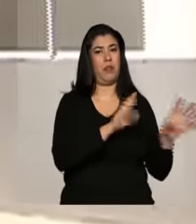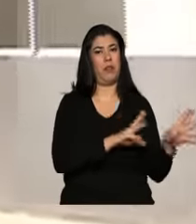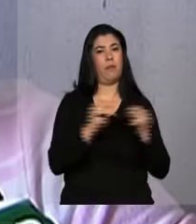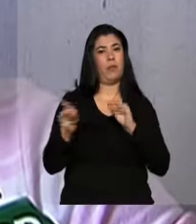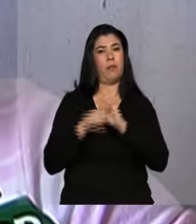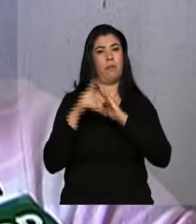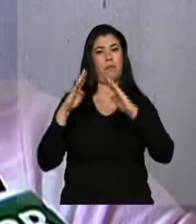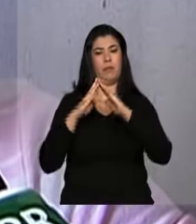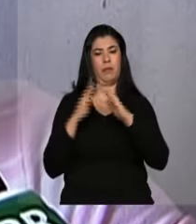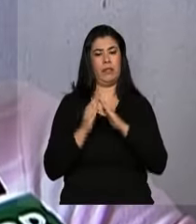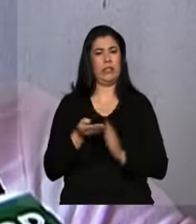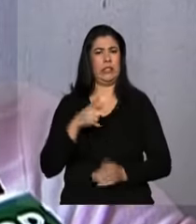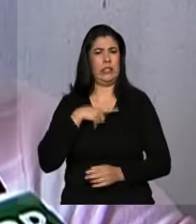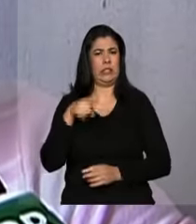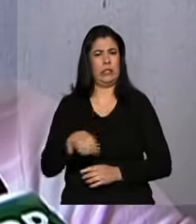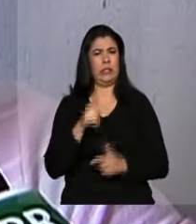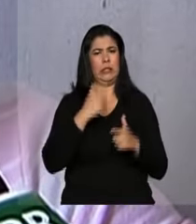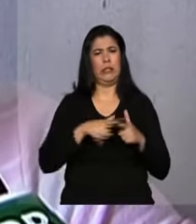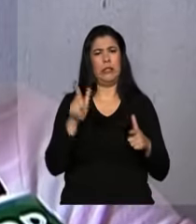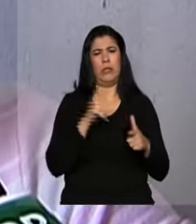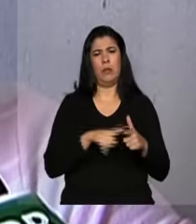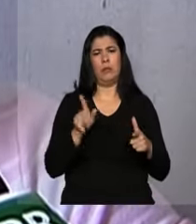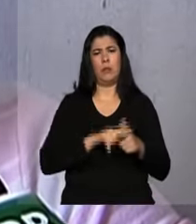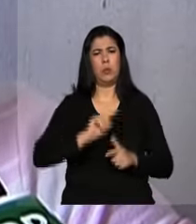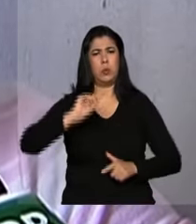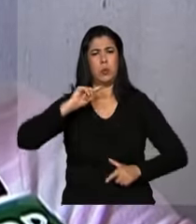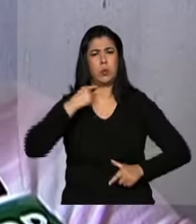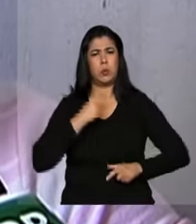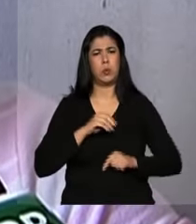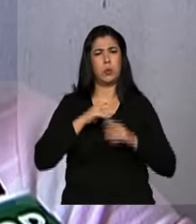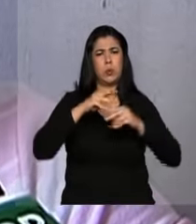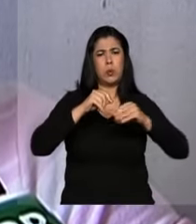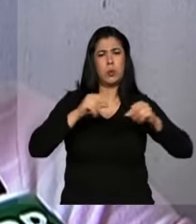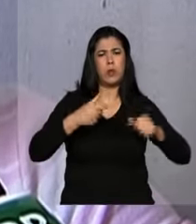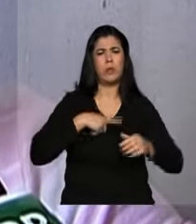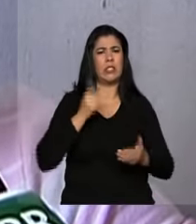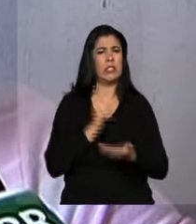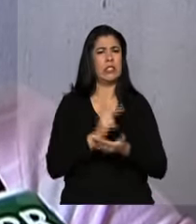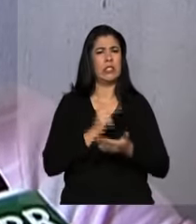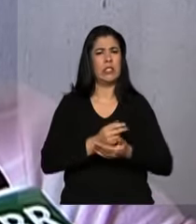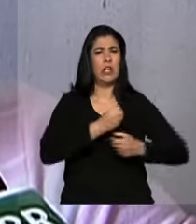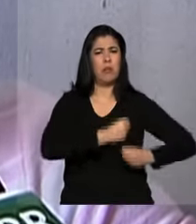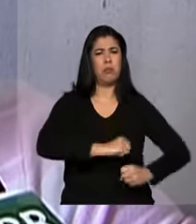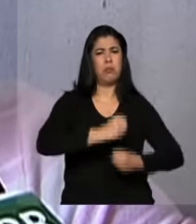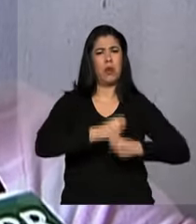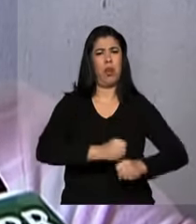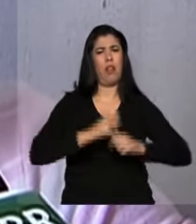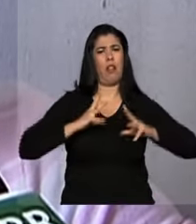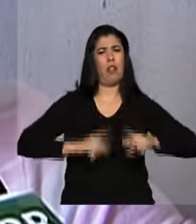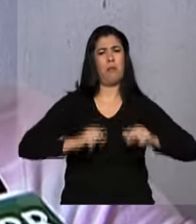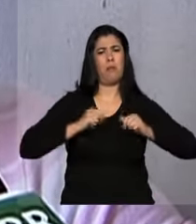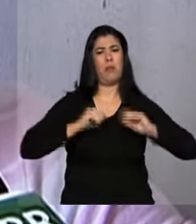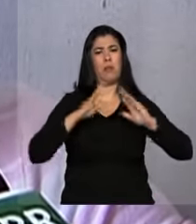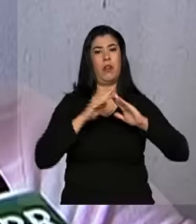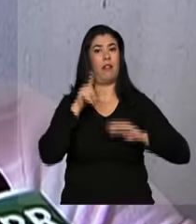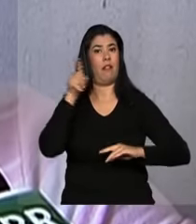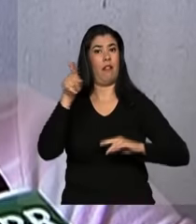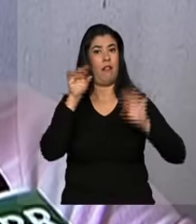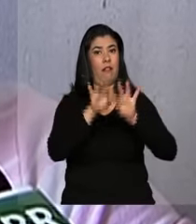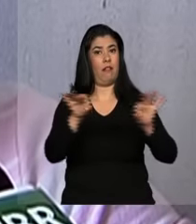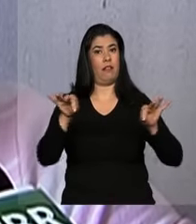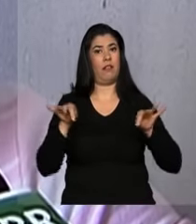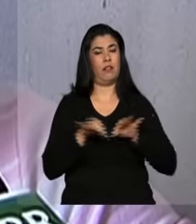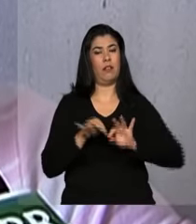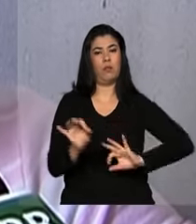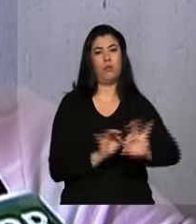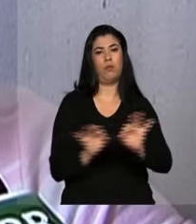própria. Aqui tem muita poeira, aqui é horrível demais, o piso toda hora tem que ficar varrendo, e lá não, arrumou a